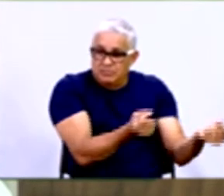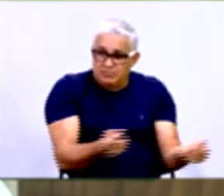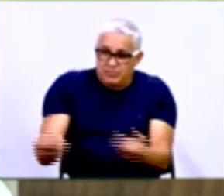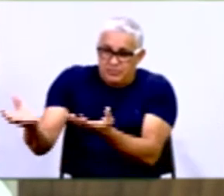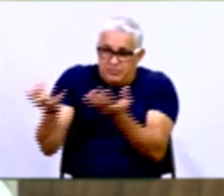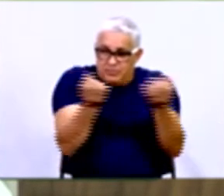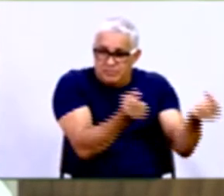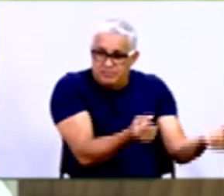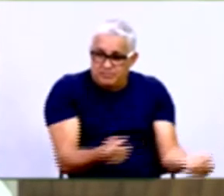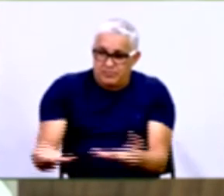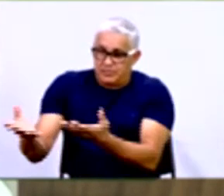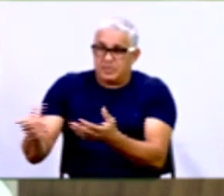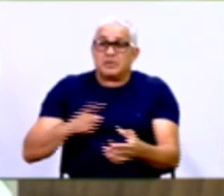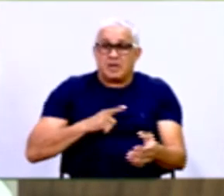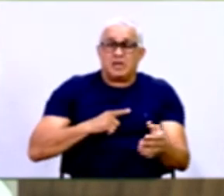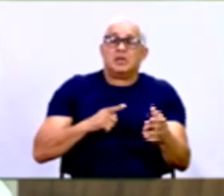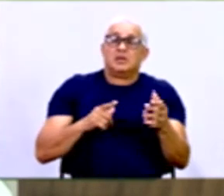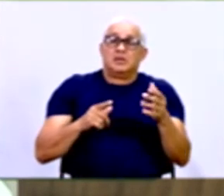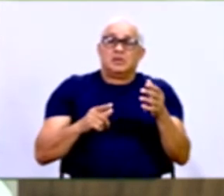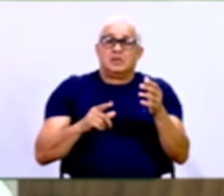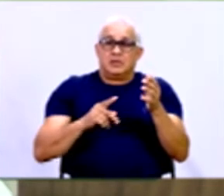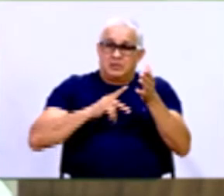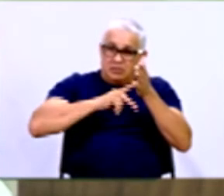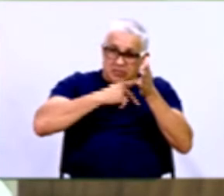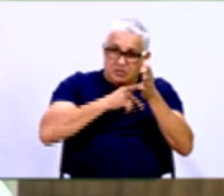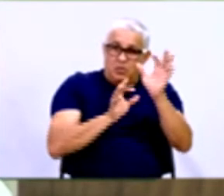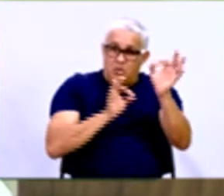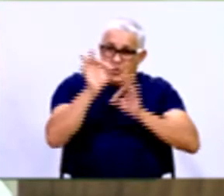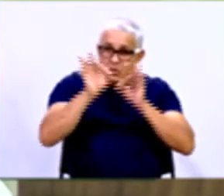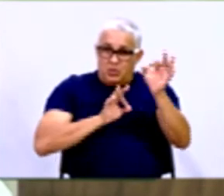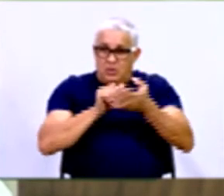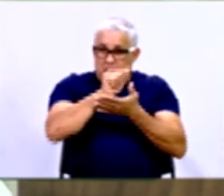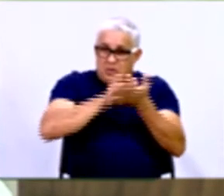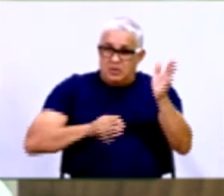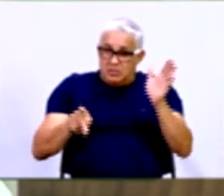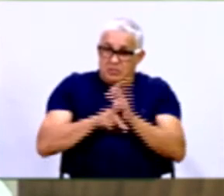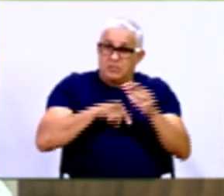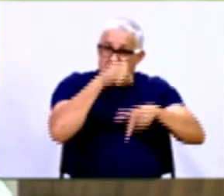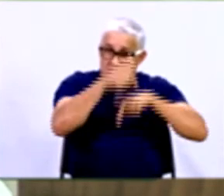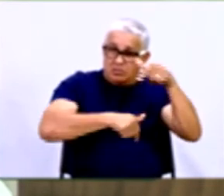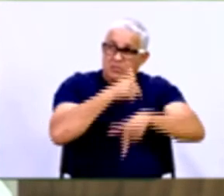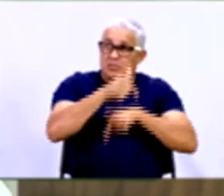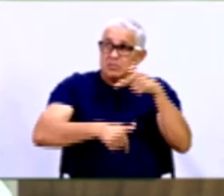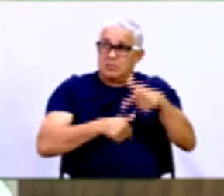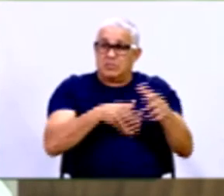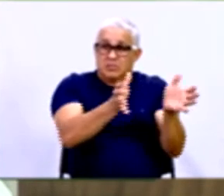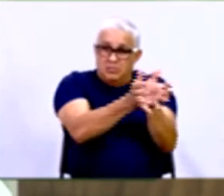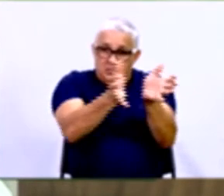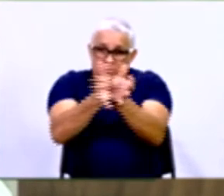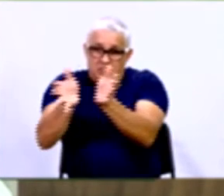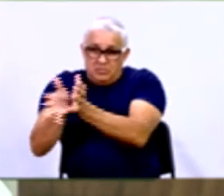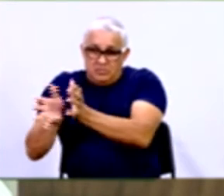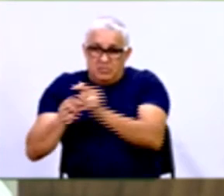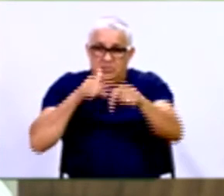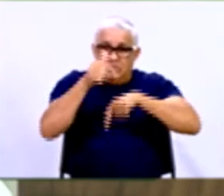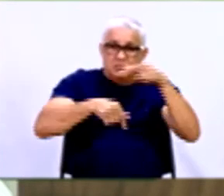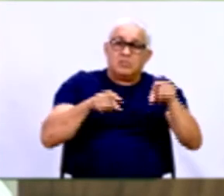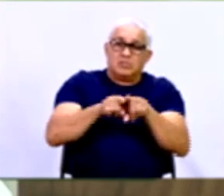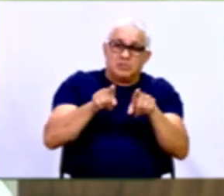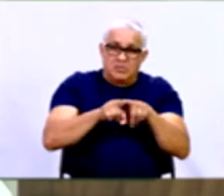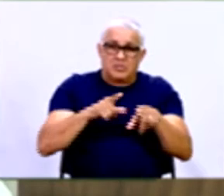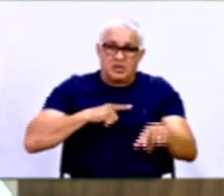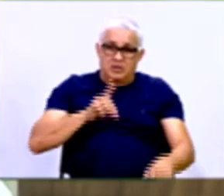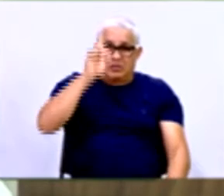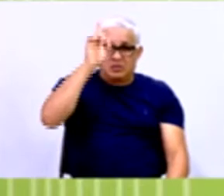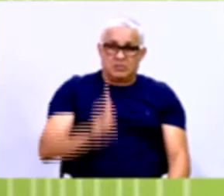um órgão, por um sindicato que organiza aquelas atividades, são classes de trabalhadores também que fazem jus a esses benefícios